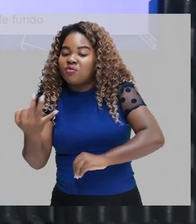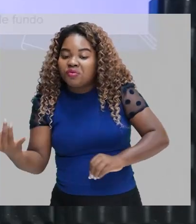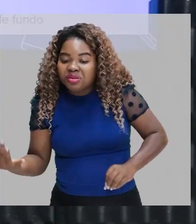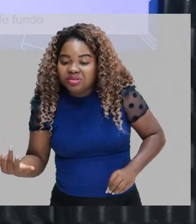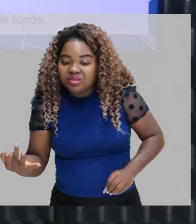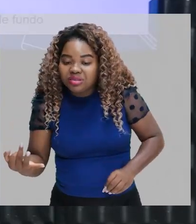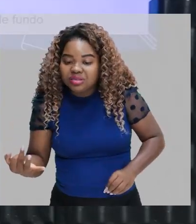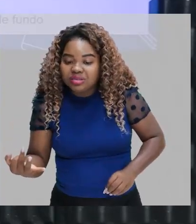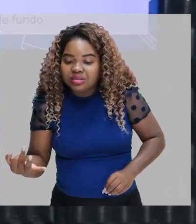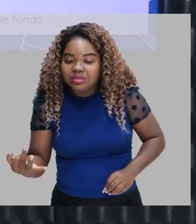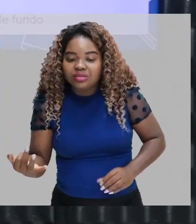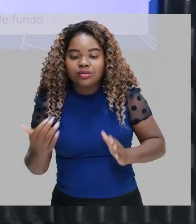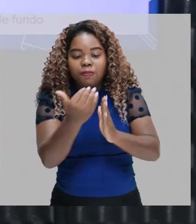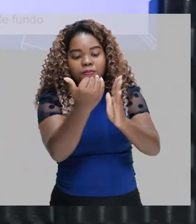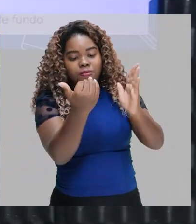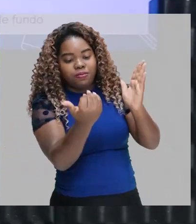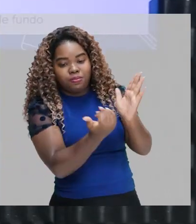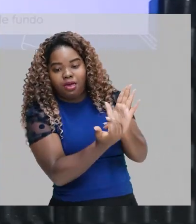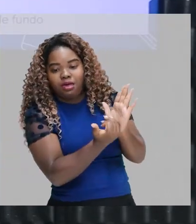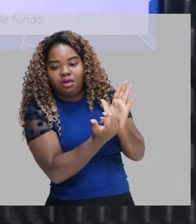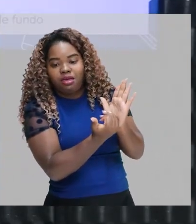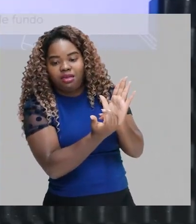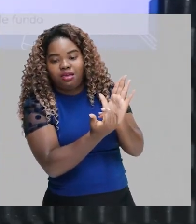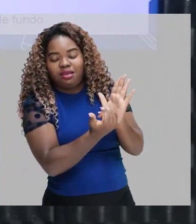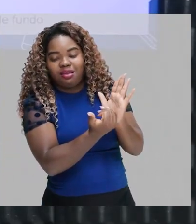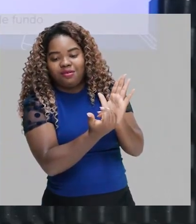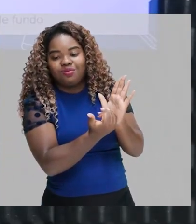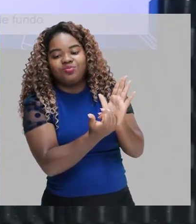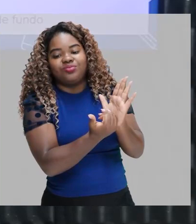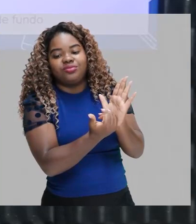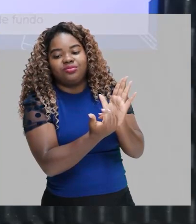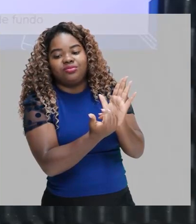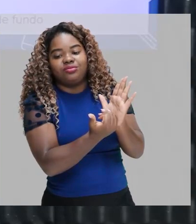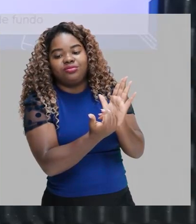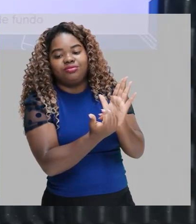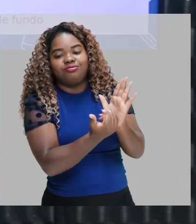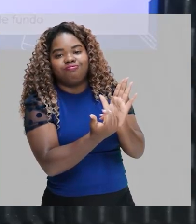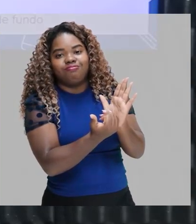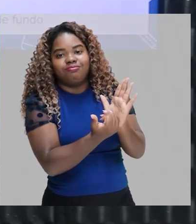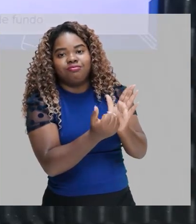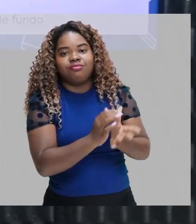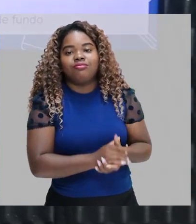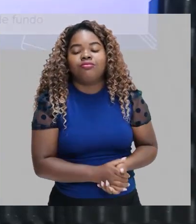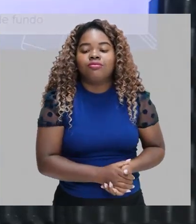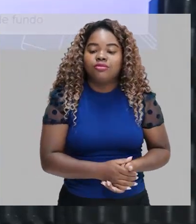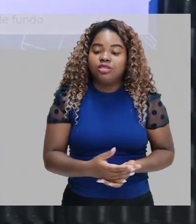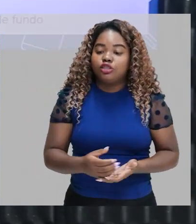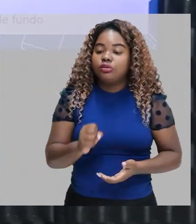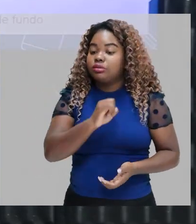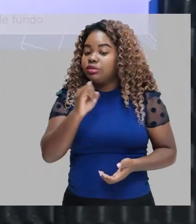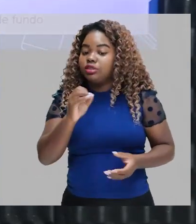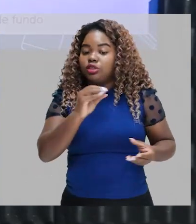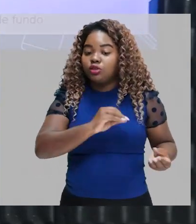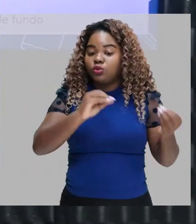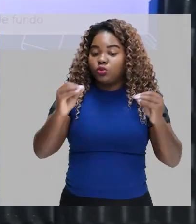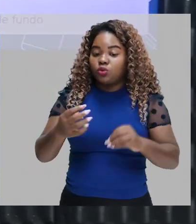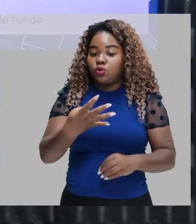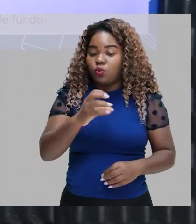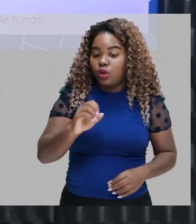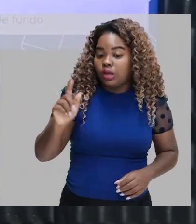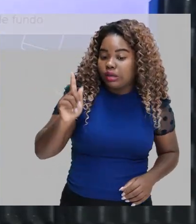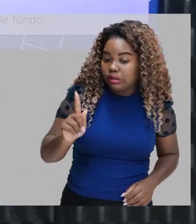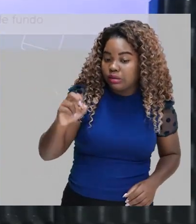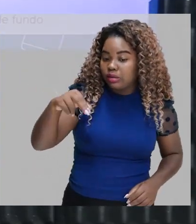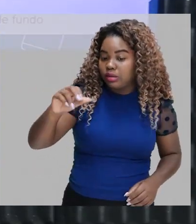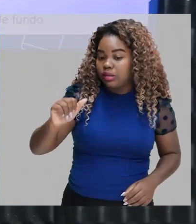valor inferior ao coeficiente de solubilidade. No entanto, se a gente colocar 40